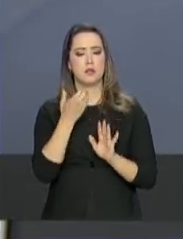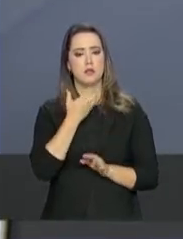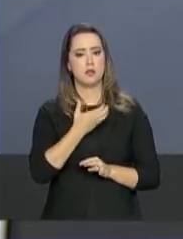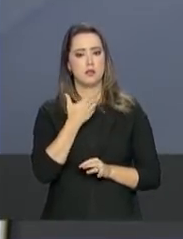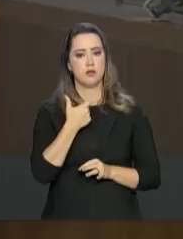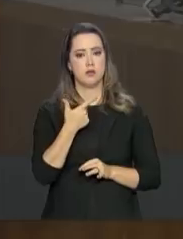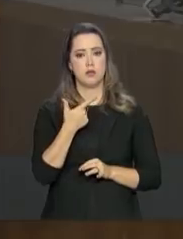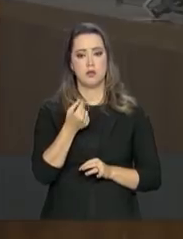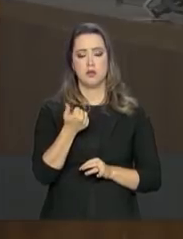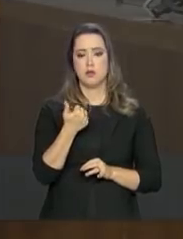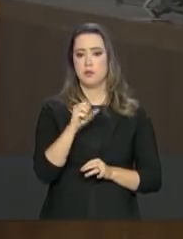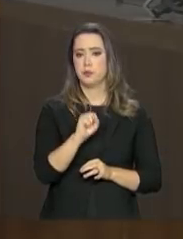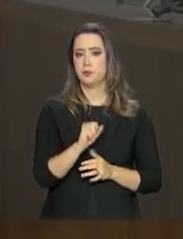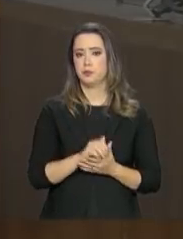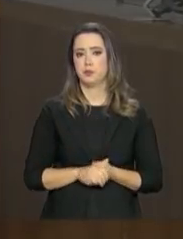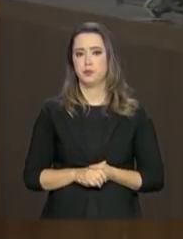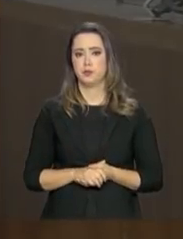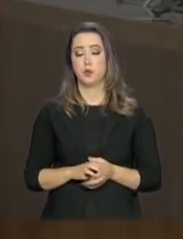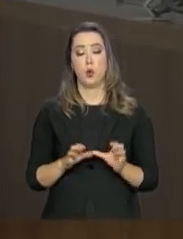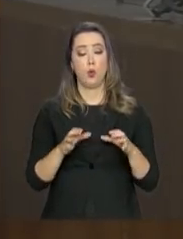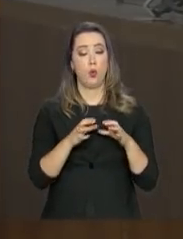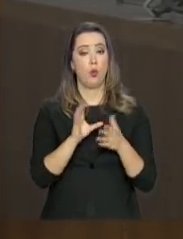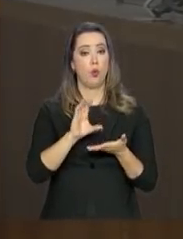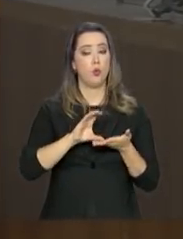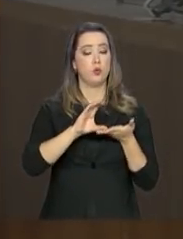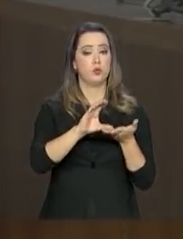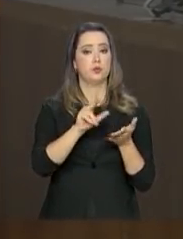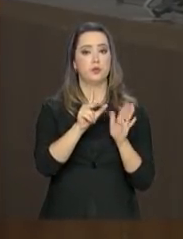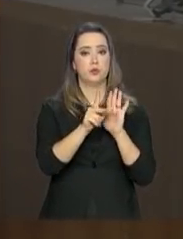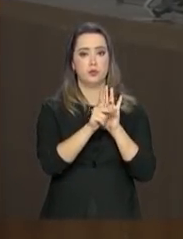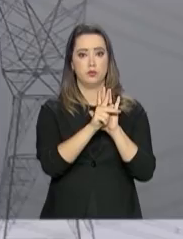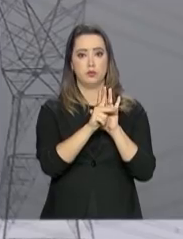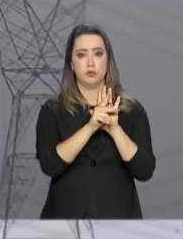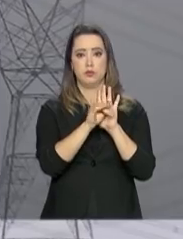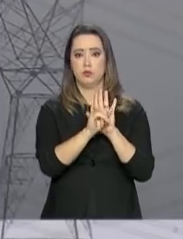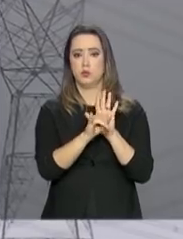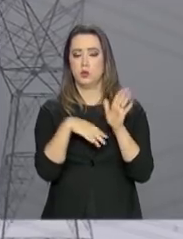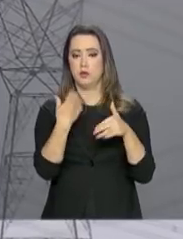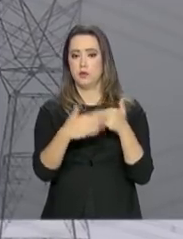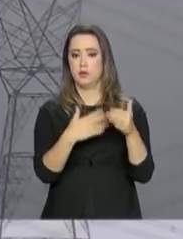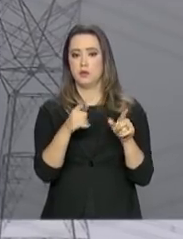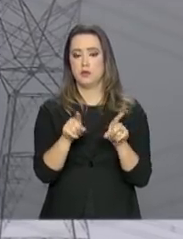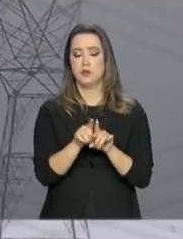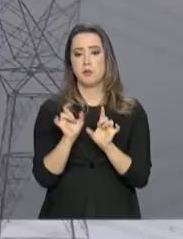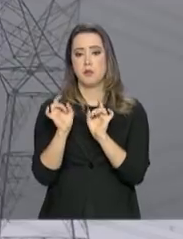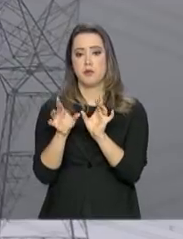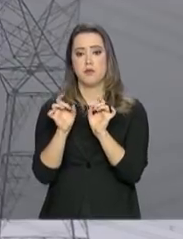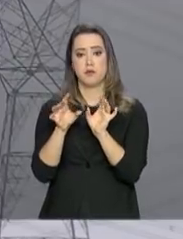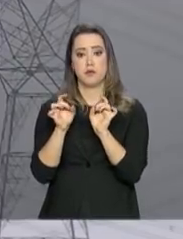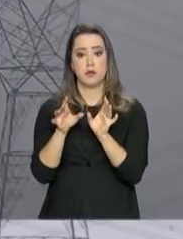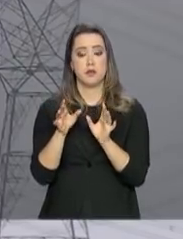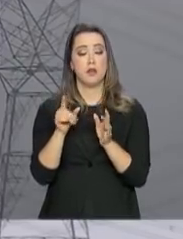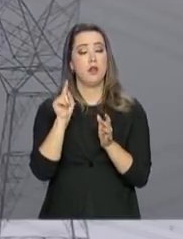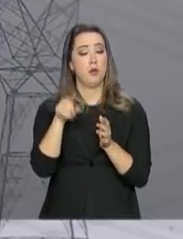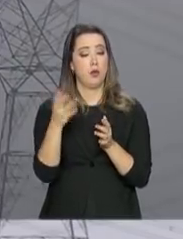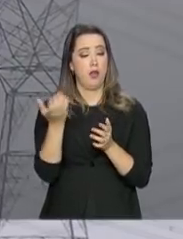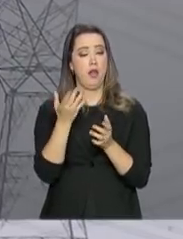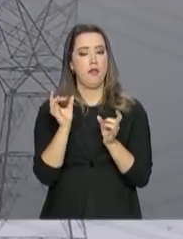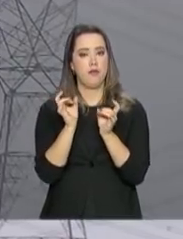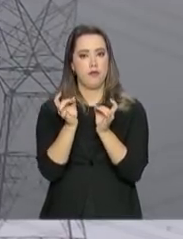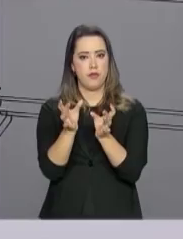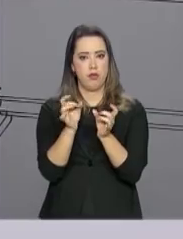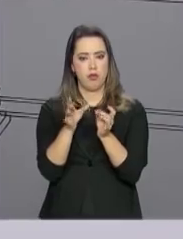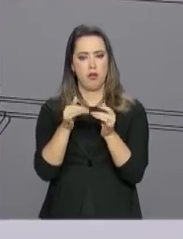2018 o conselho do pt e avançar para si isso também aprovou mais um lote de 4 mil quilômetros de linhas de